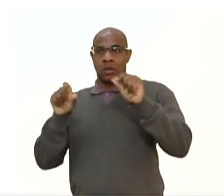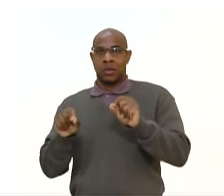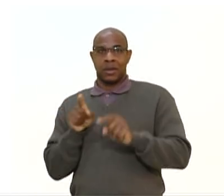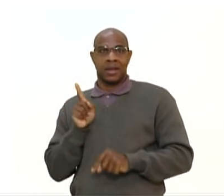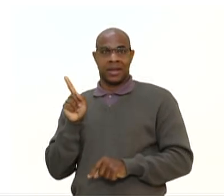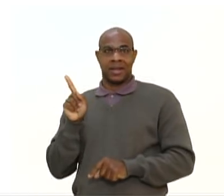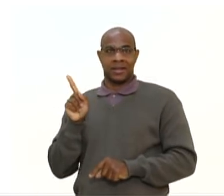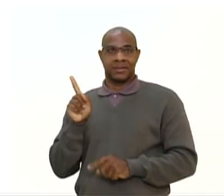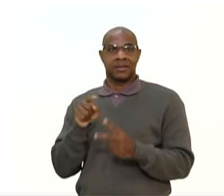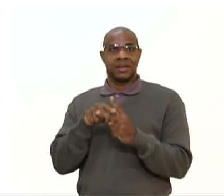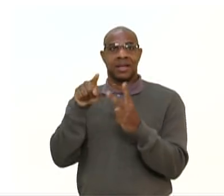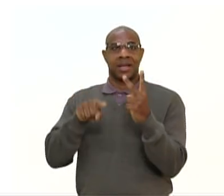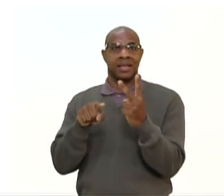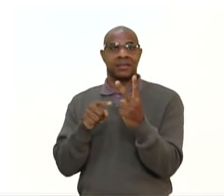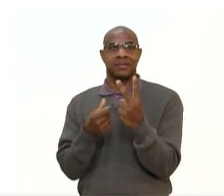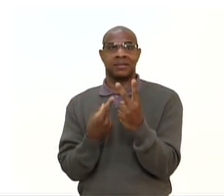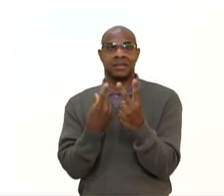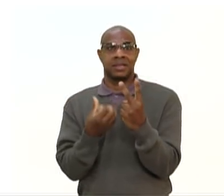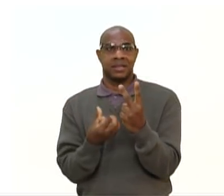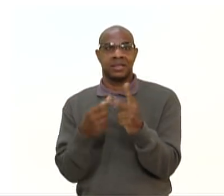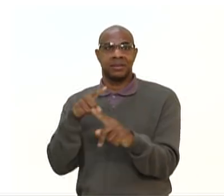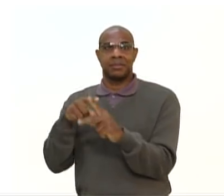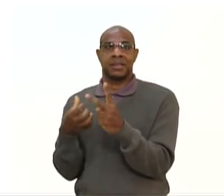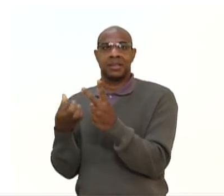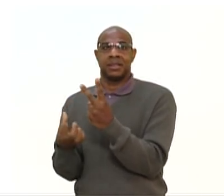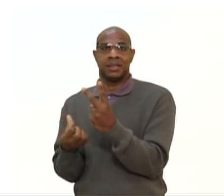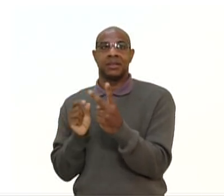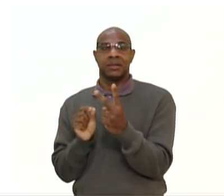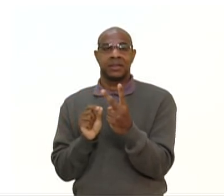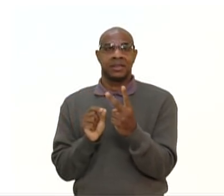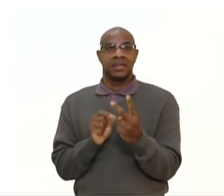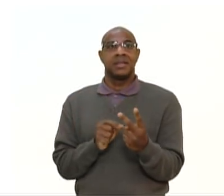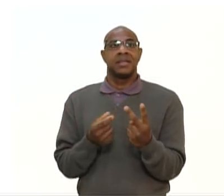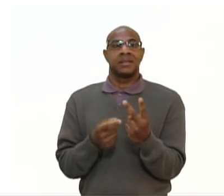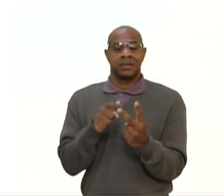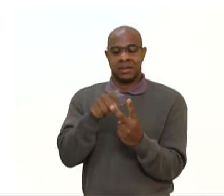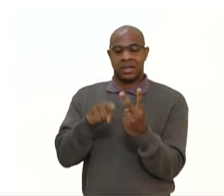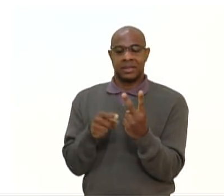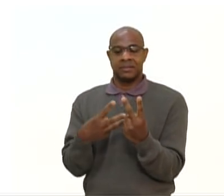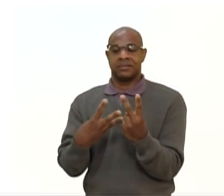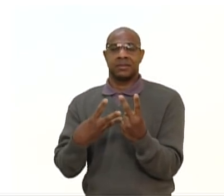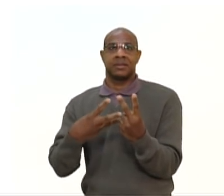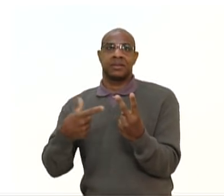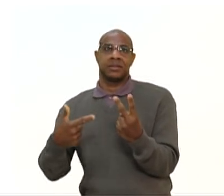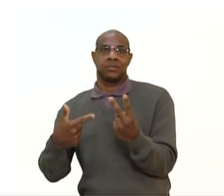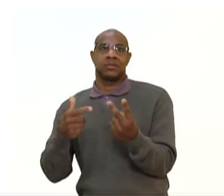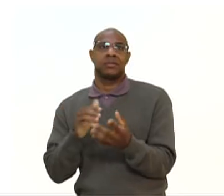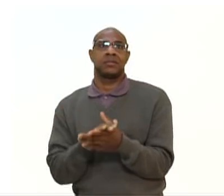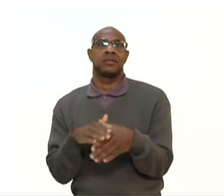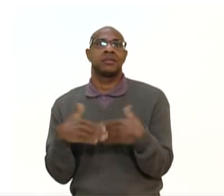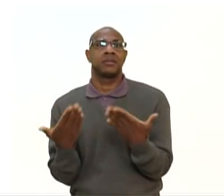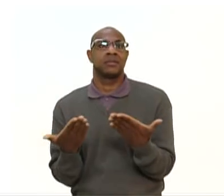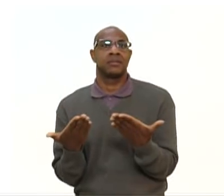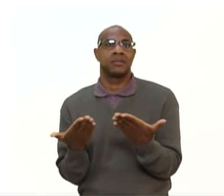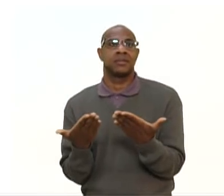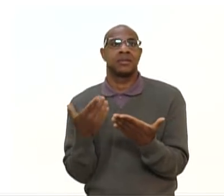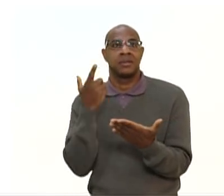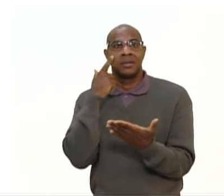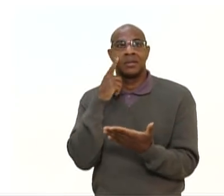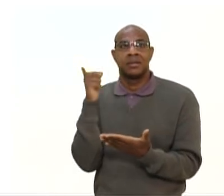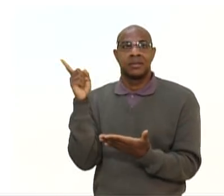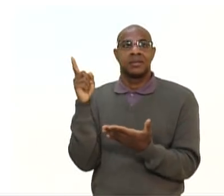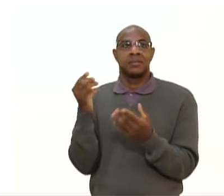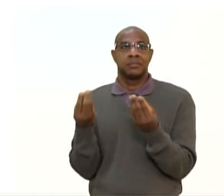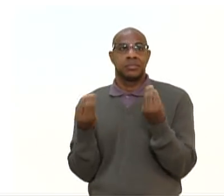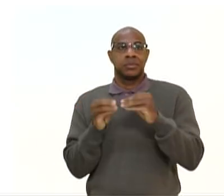deu raiz de 32, racionalizando, 4 raiz de 2. Agora, a gente vai aplicar o seno e o cosseno. Aplicando o